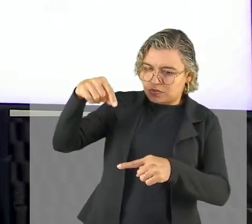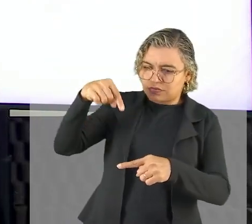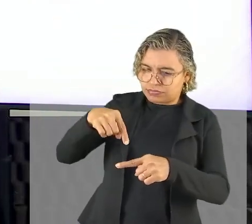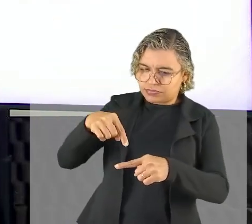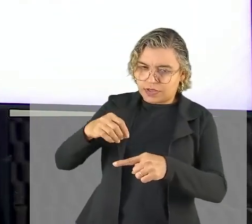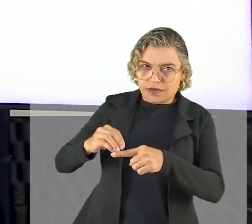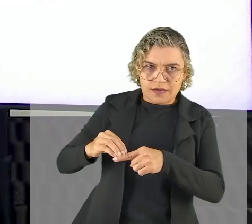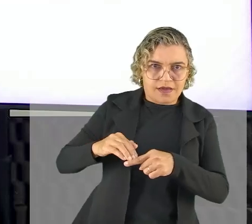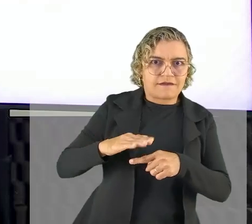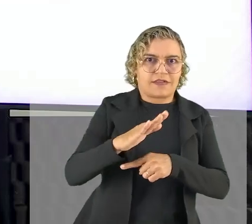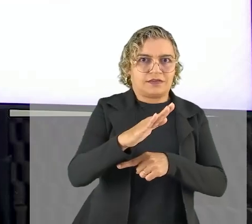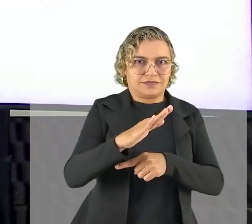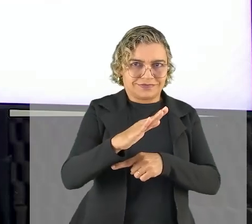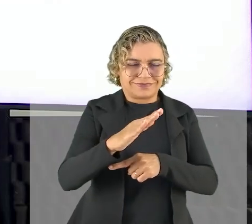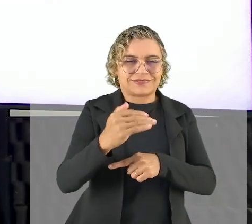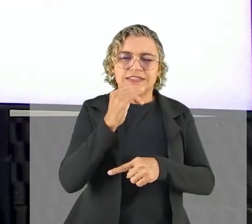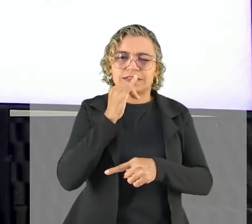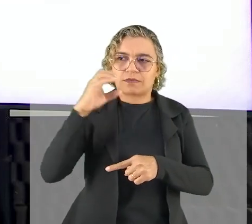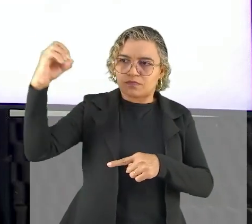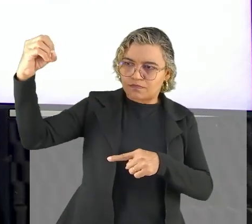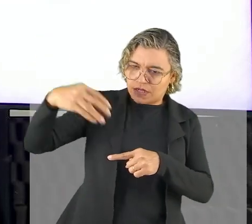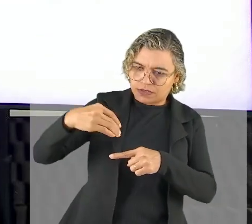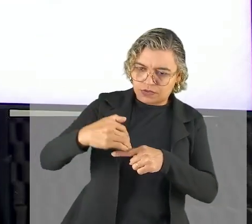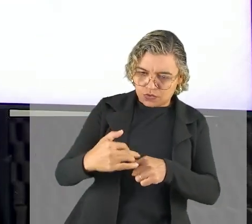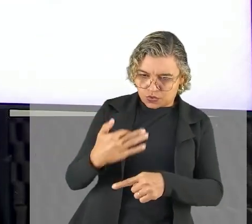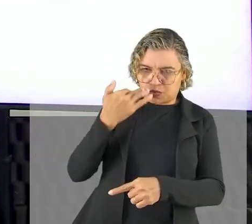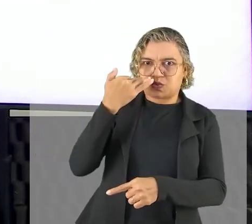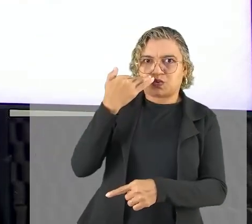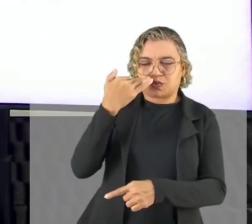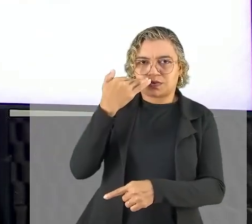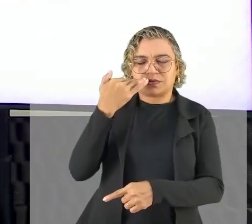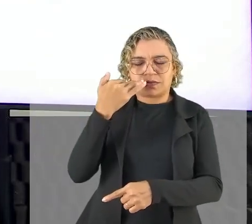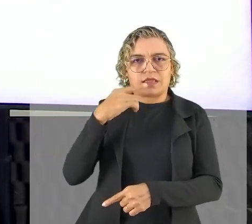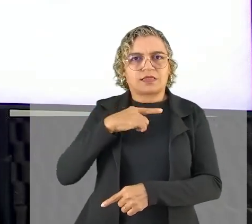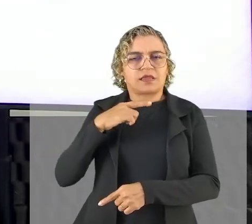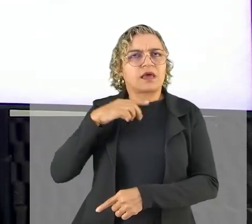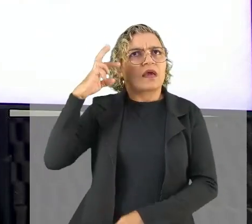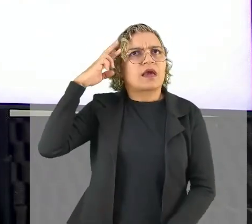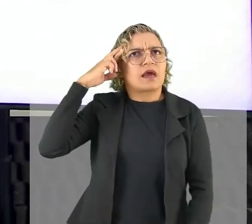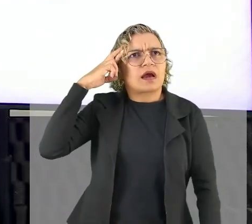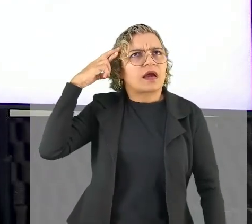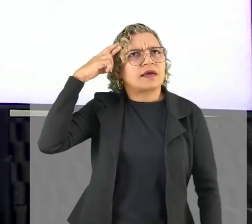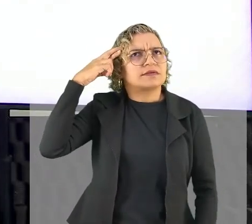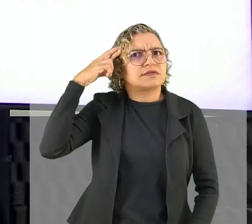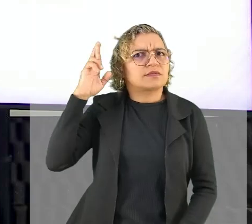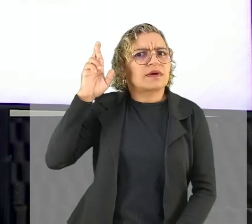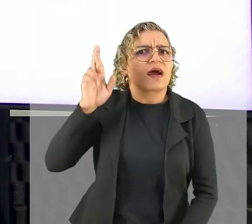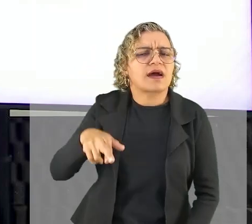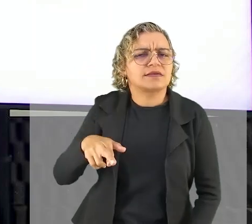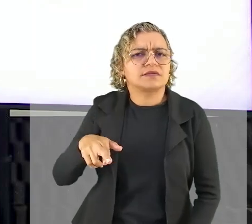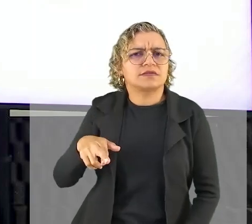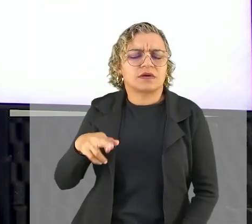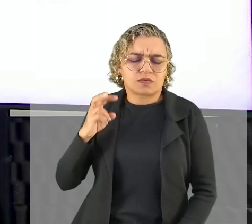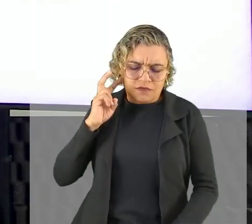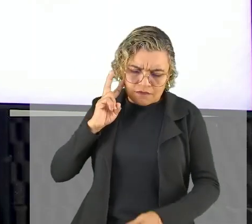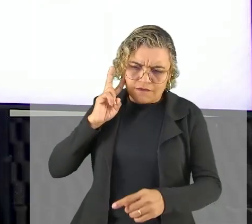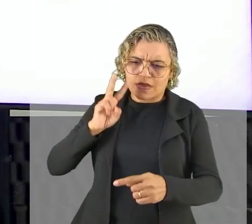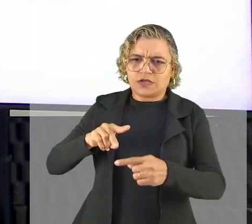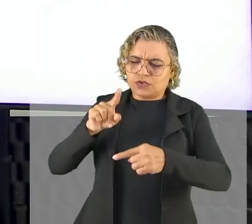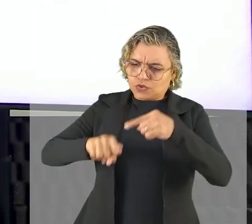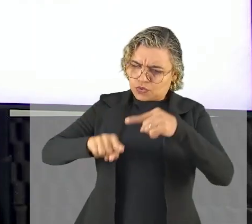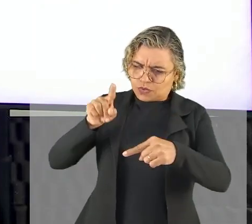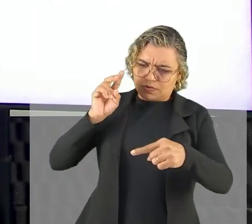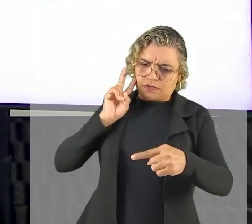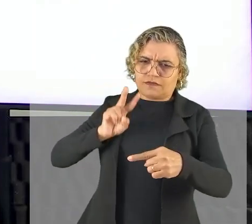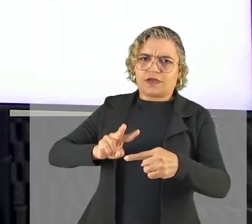luz reflete no meu olho, quando passa pelo crivo da razão, eu já não consigo mais observar o objeto como ele é em si, né?